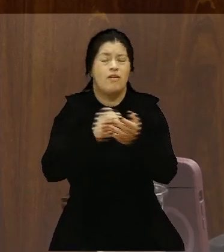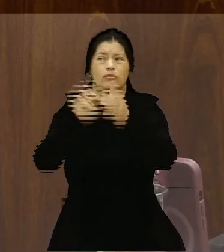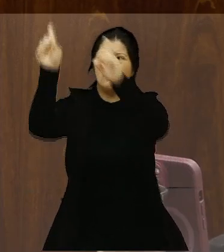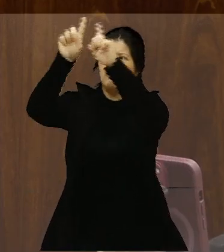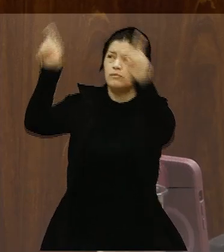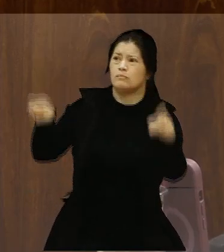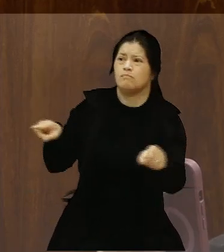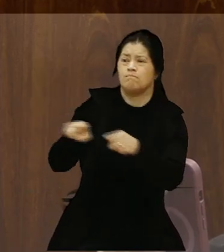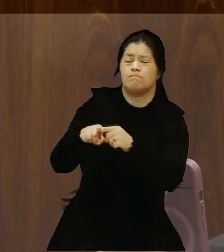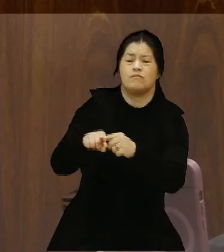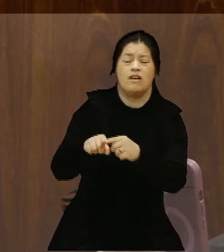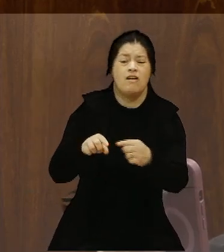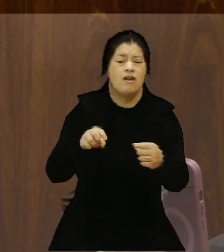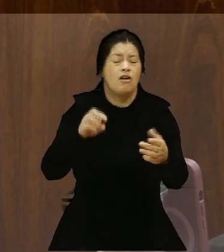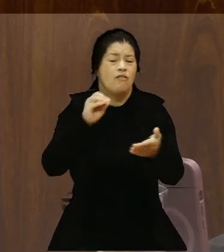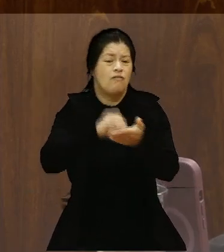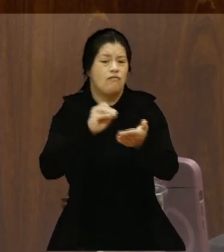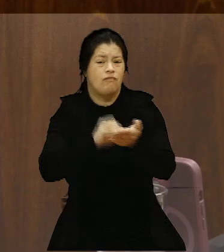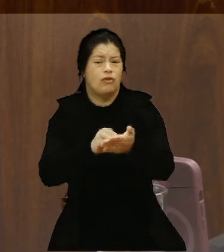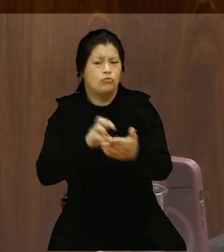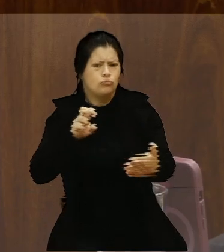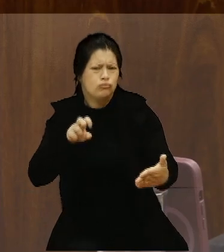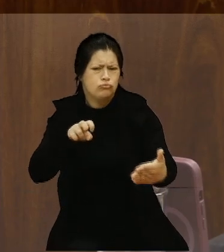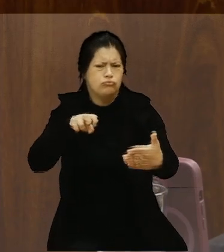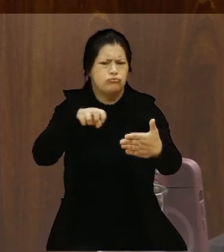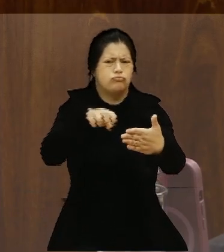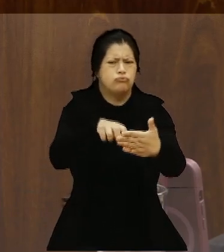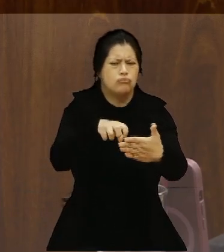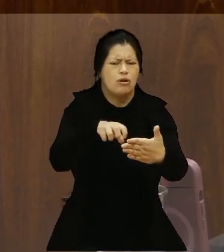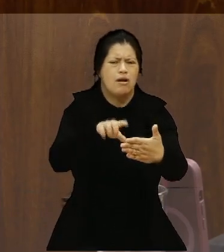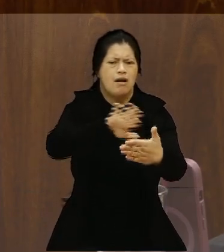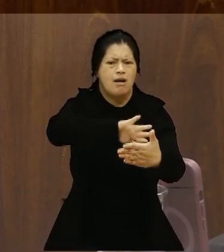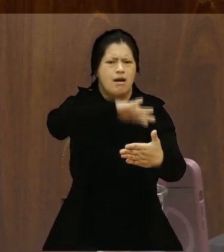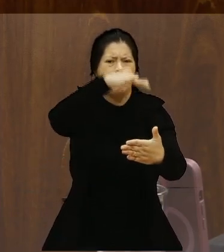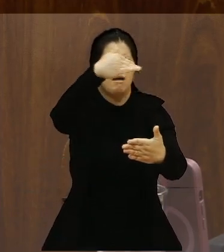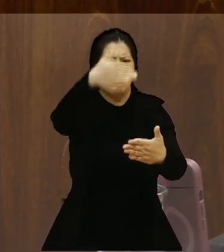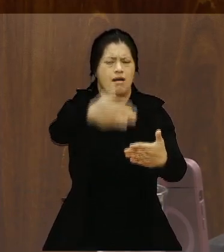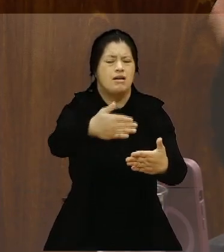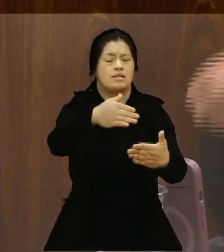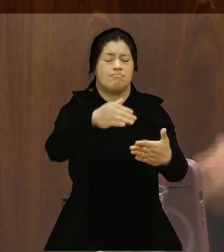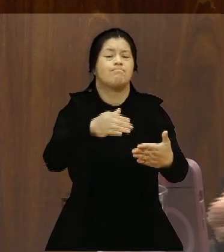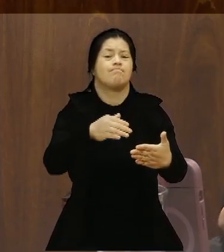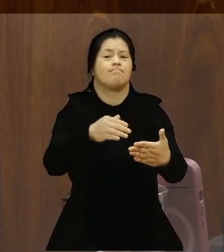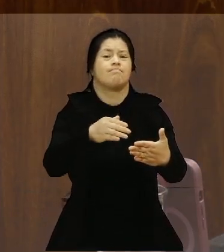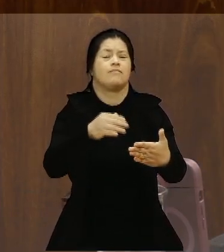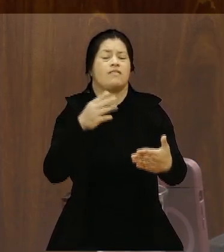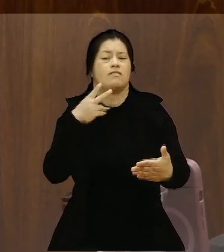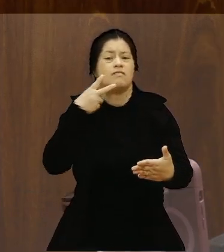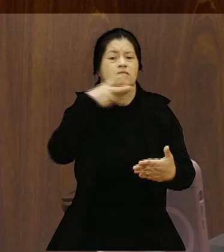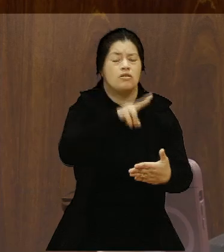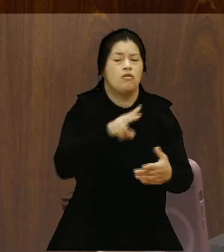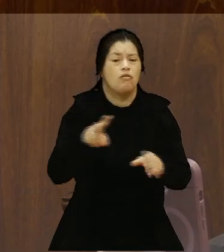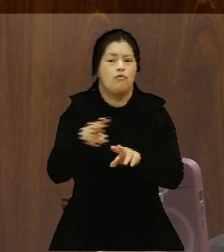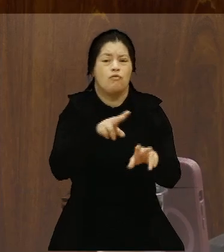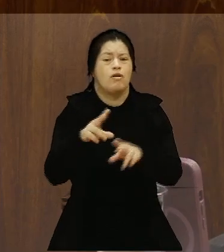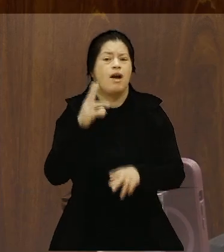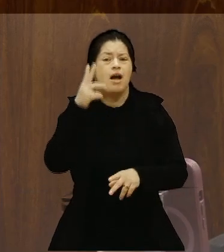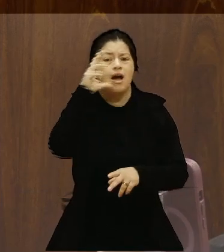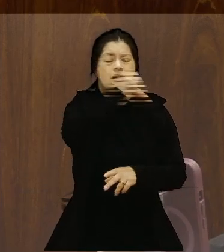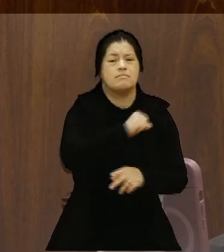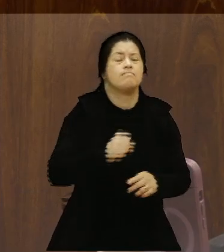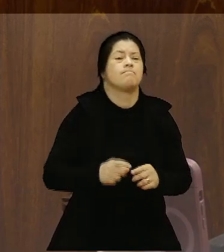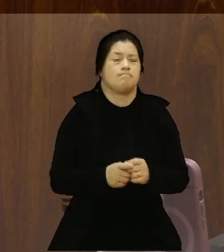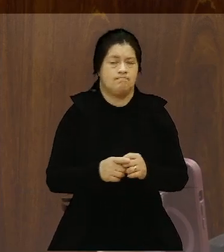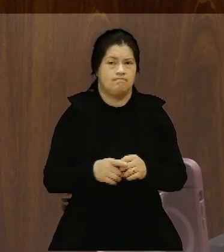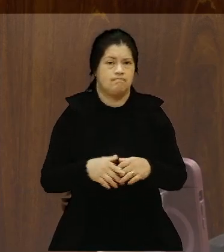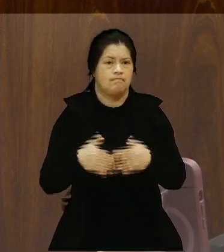falta de redutor de velocidade. É muito complexo nós, vereadores de Caxias, conseguirmos fazer essas reivindicações ao governo